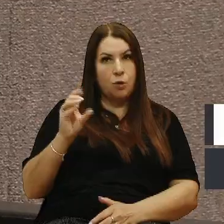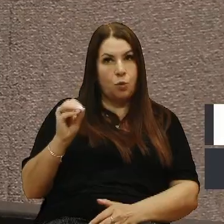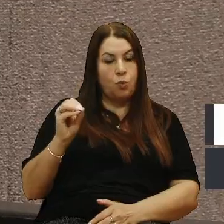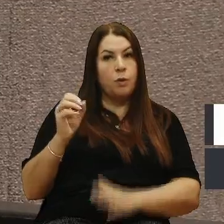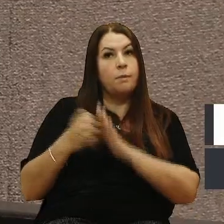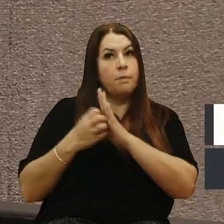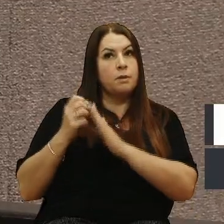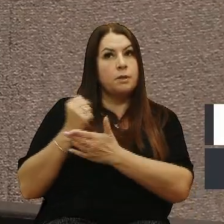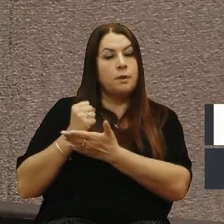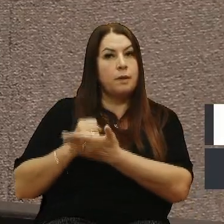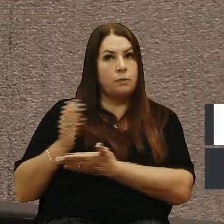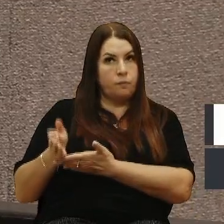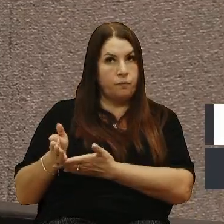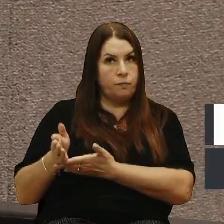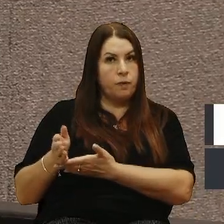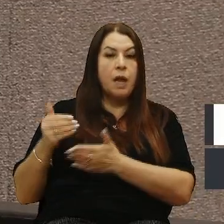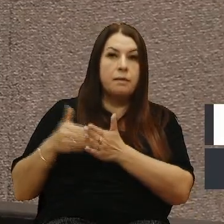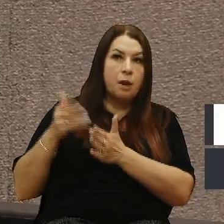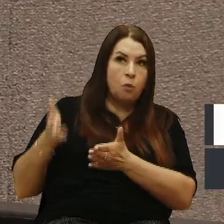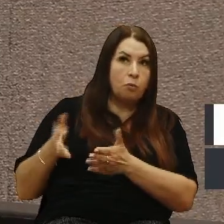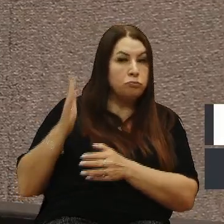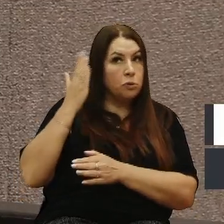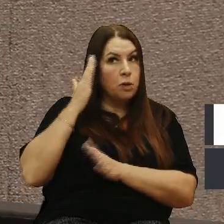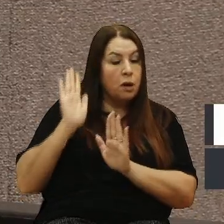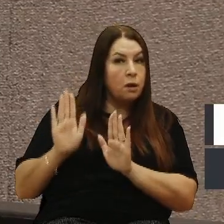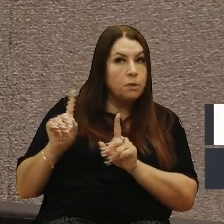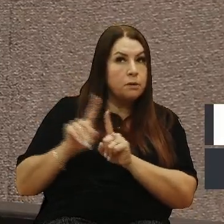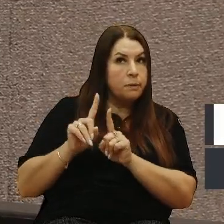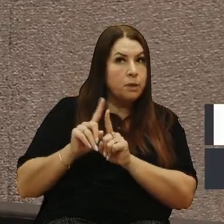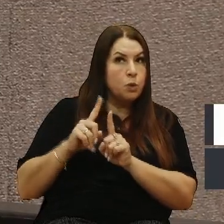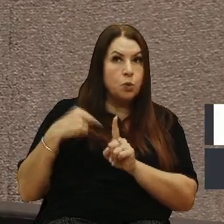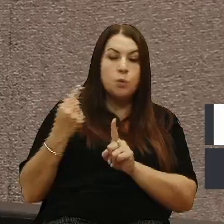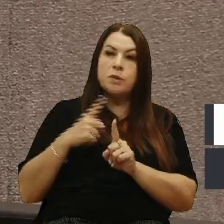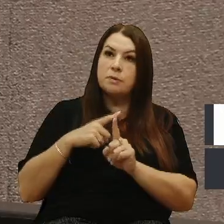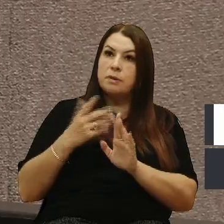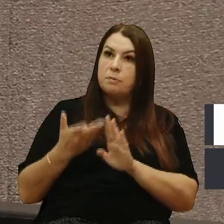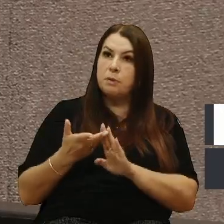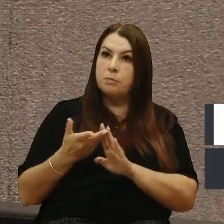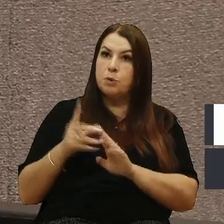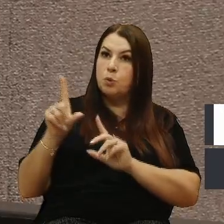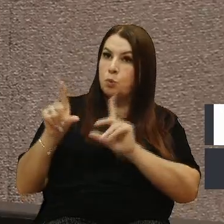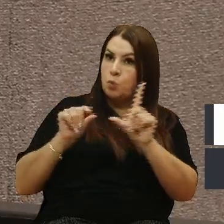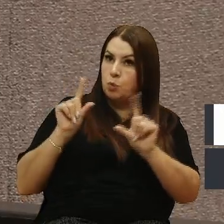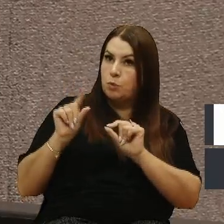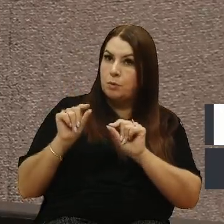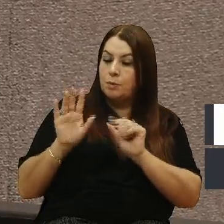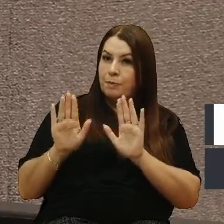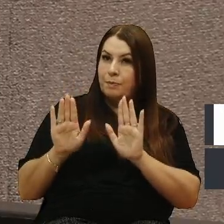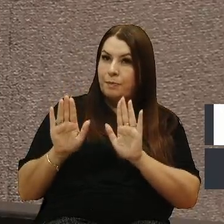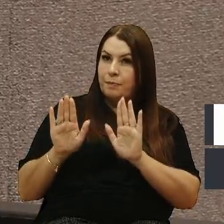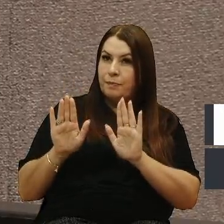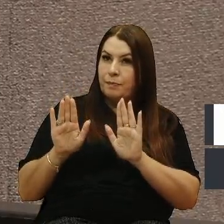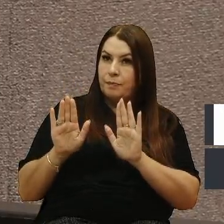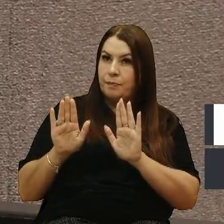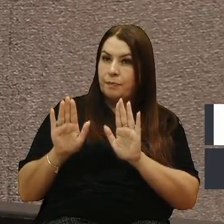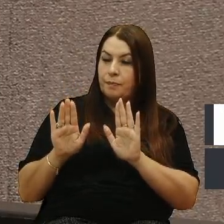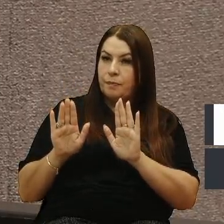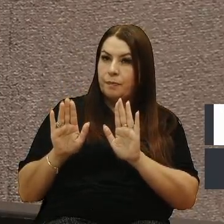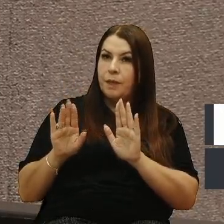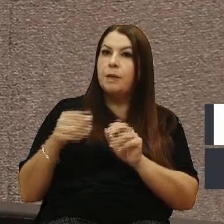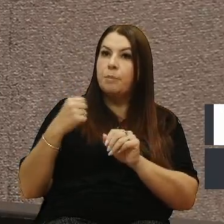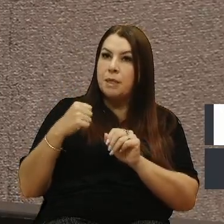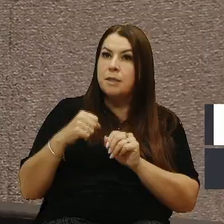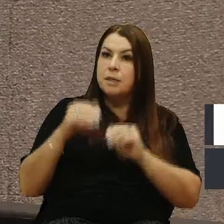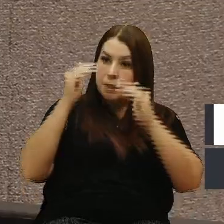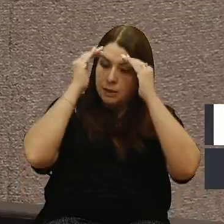contratou. E até onde eu saiba também, nós temos critérios, que precisam